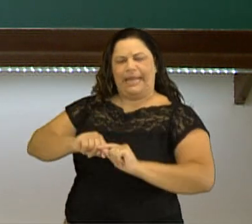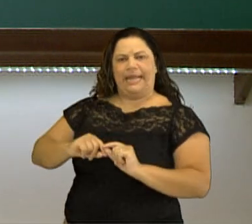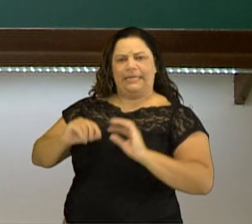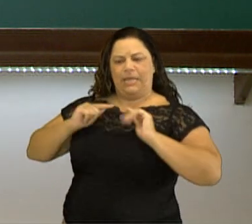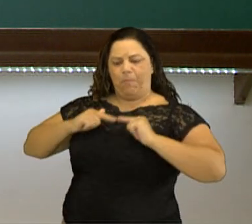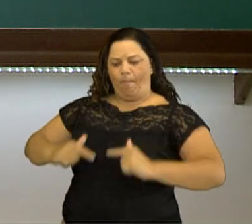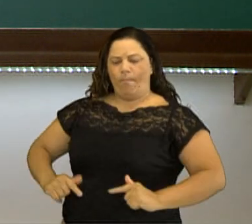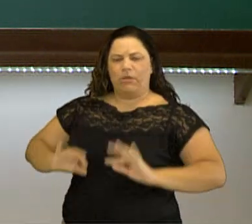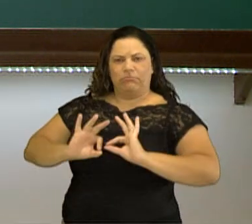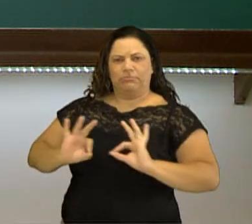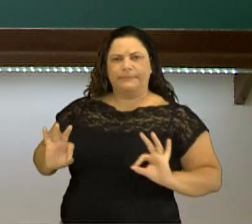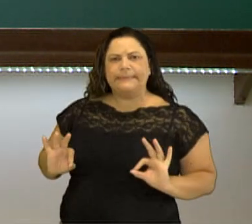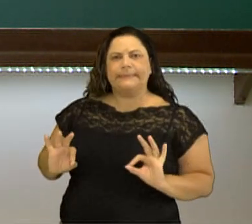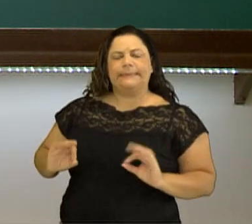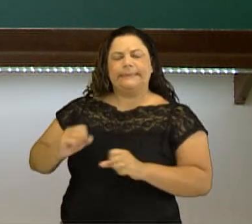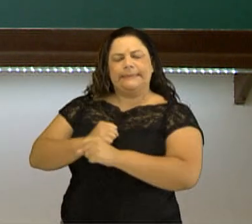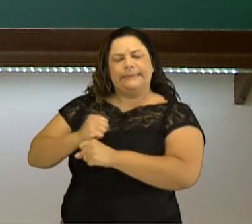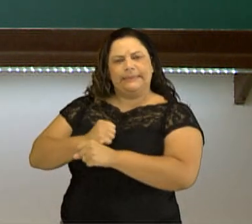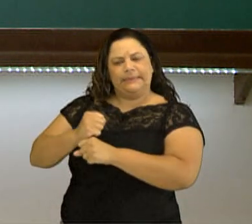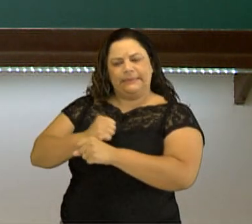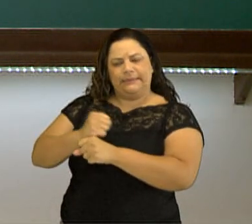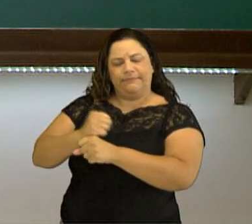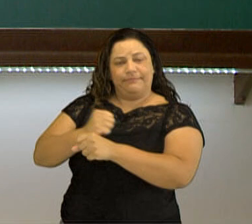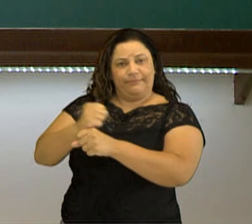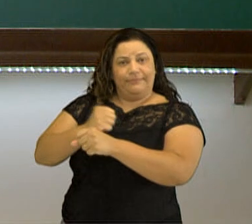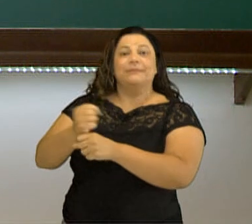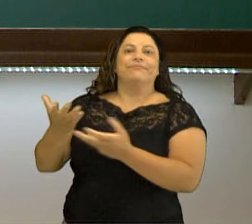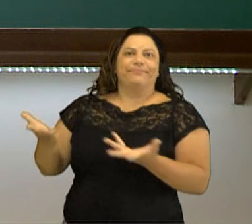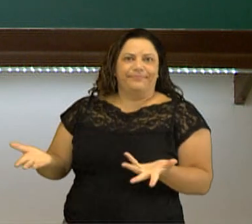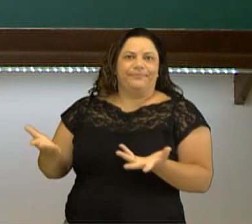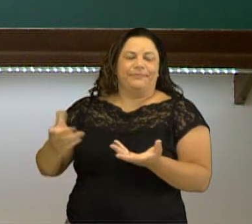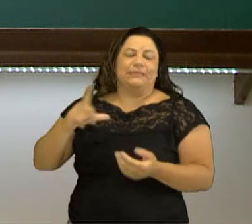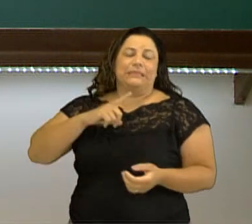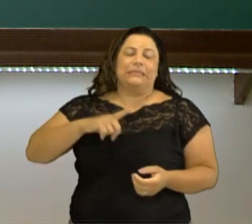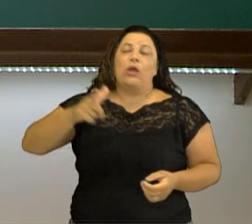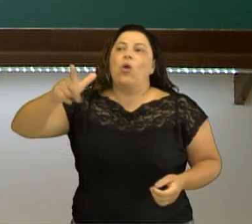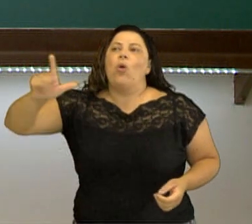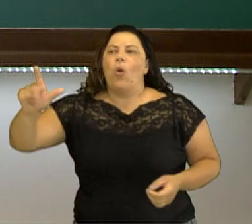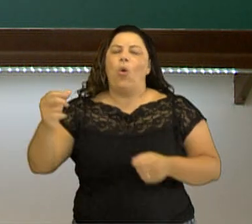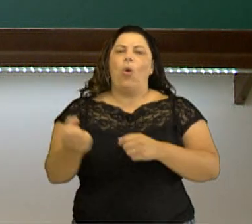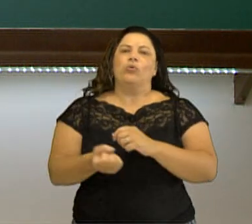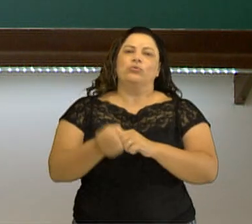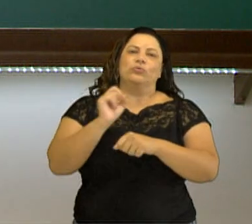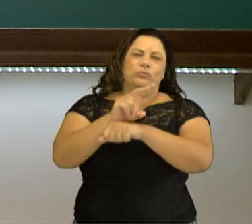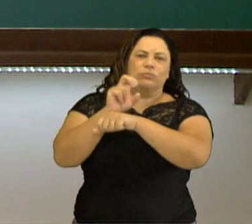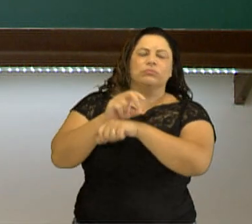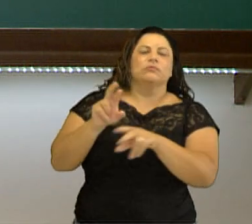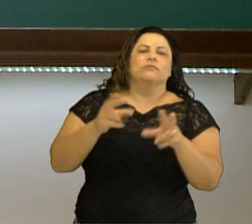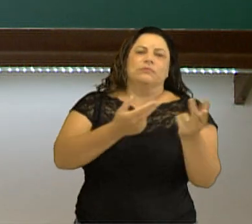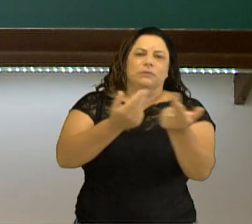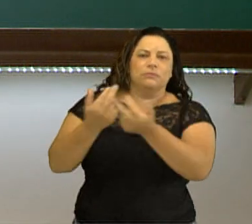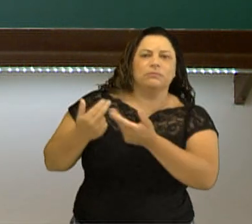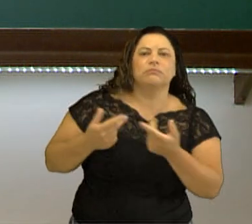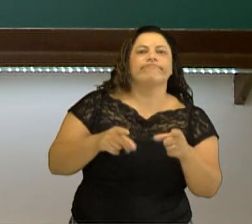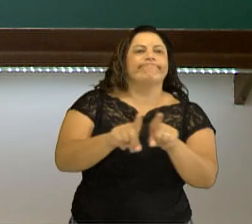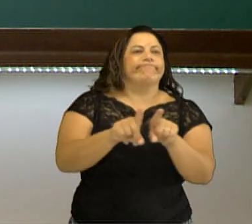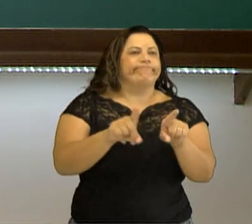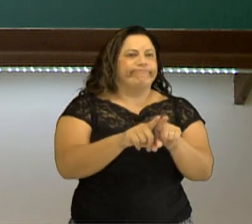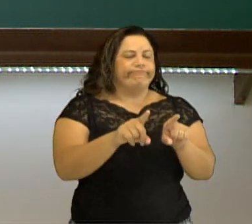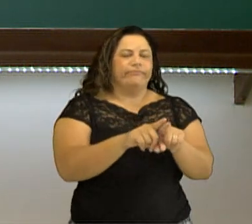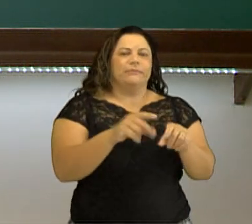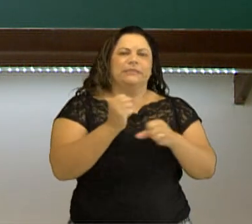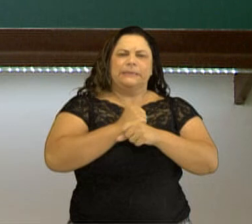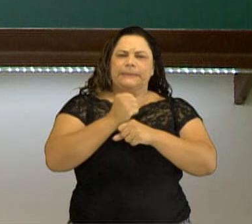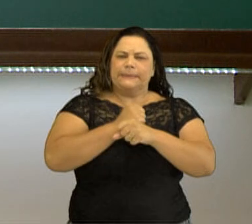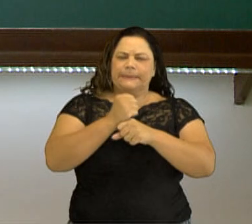manifestar, por muito tempo. Assim como o HPV, outros vírus também podem fazer assim no nosso organismo. Eles podem